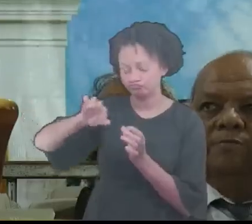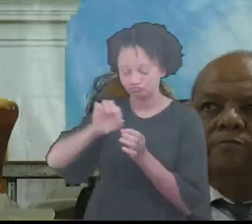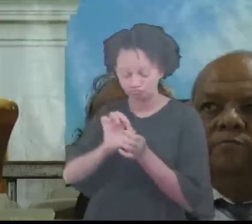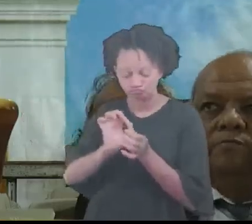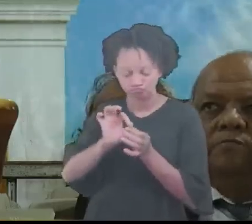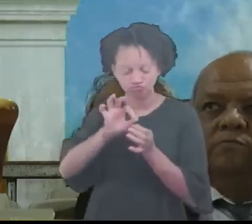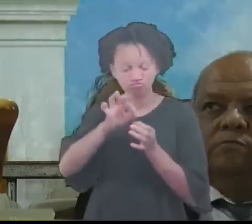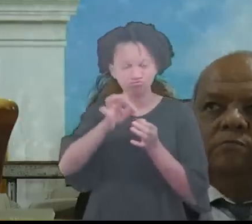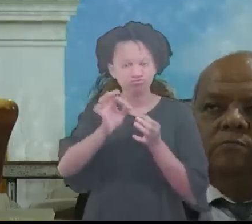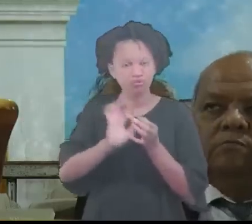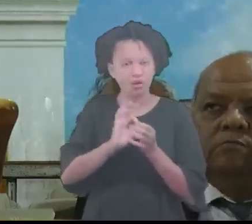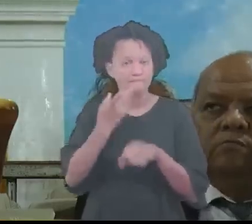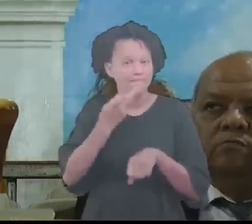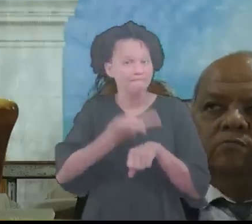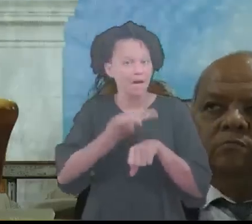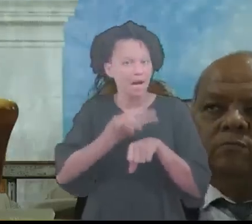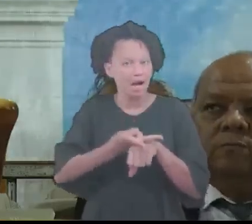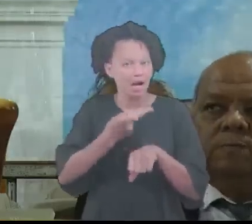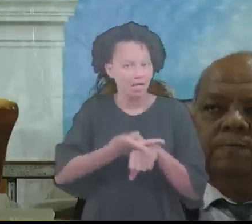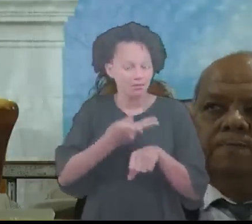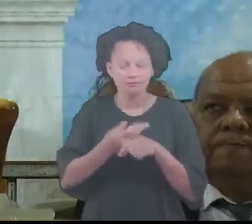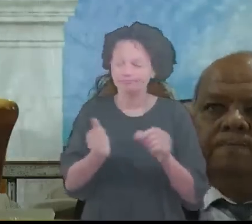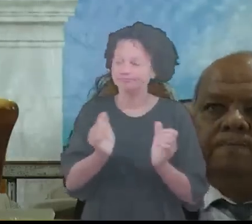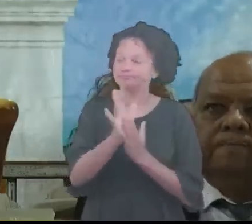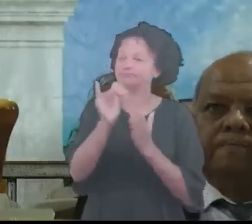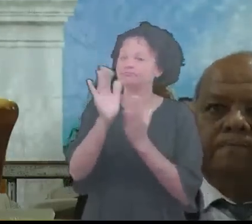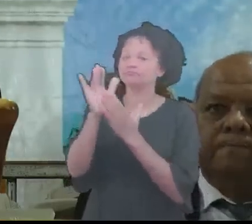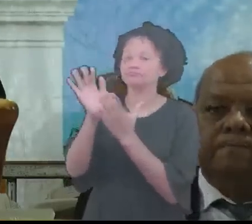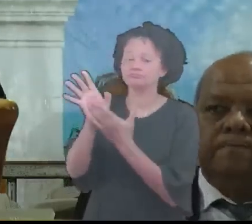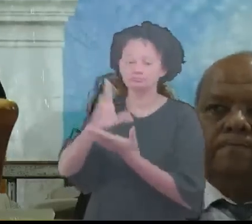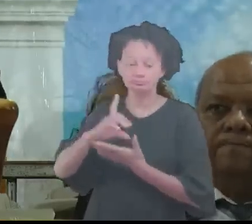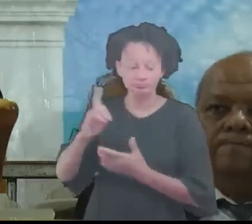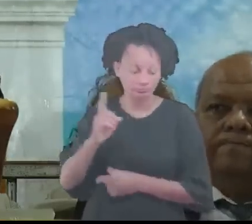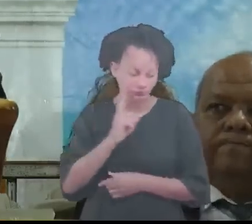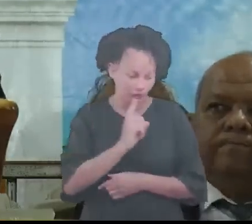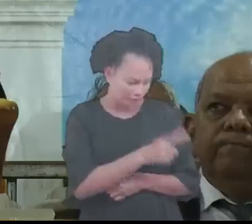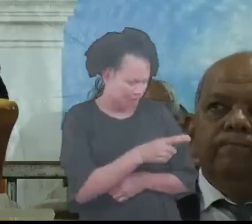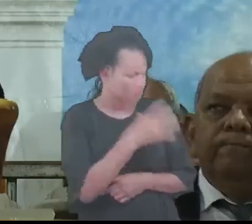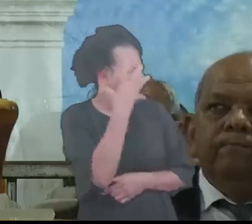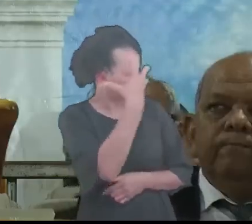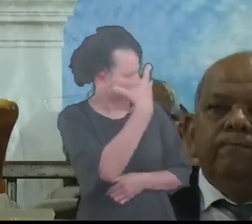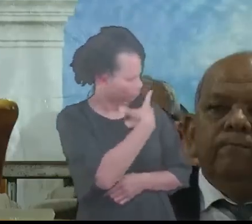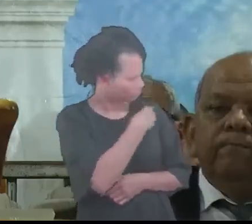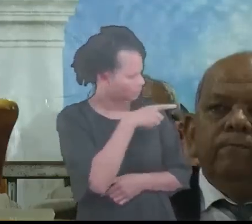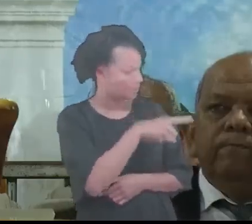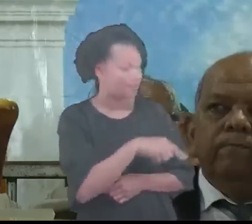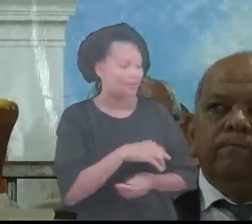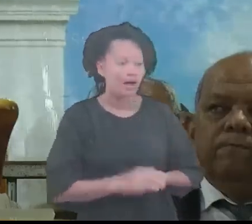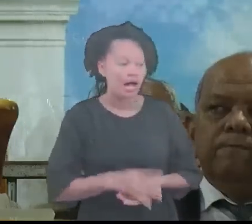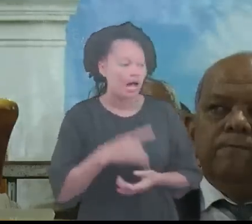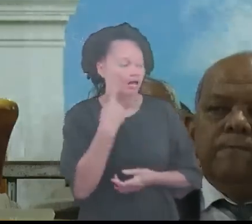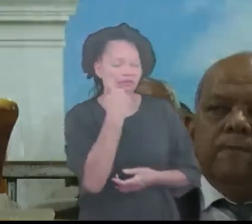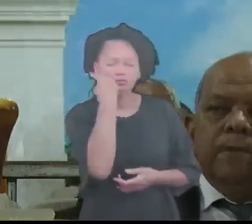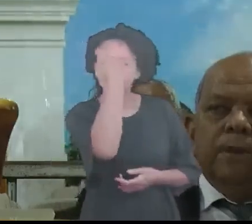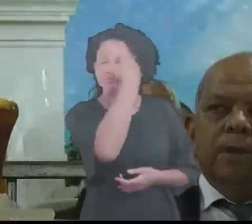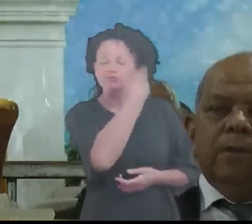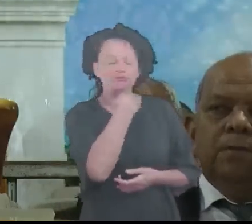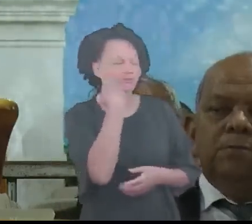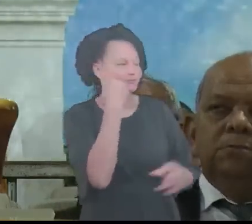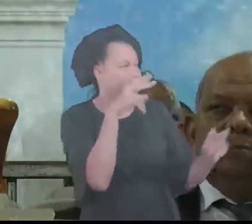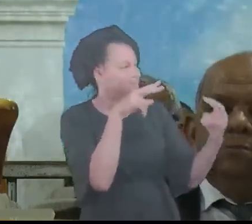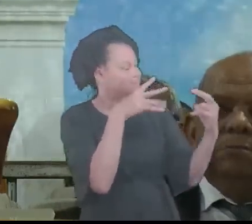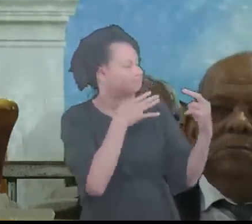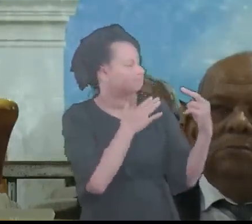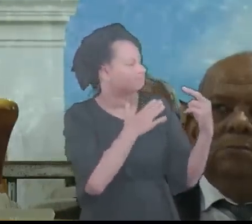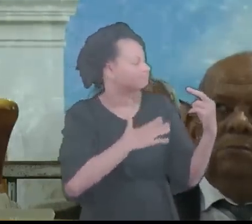cravejadas com prata. Louvado seja Deus. Ele disse: olha, você é bonita. A tua face é